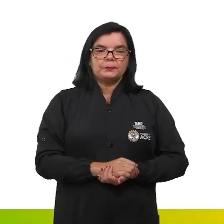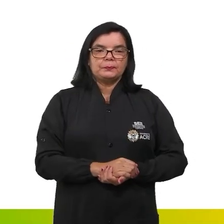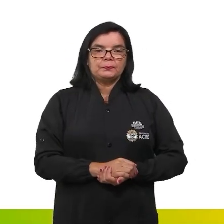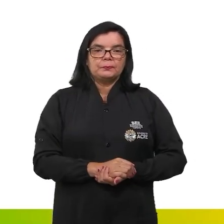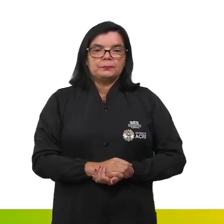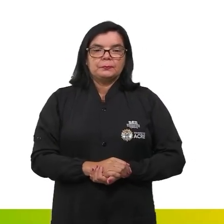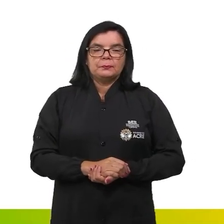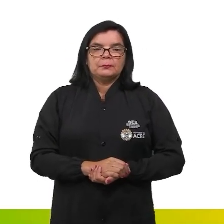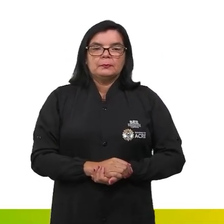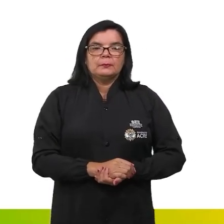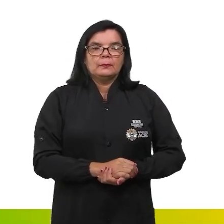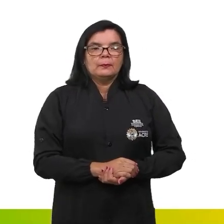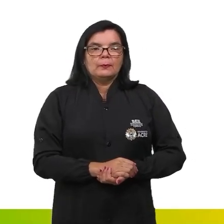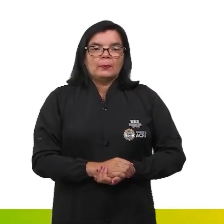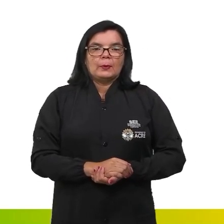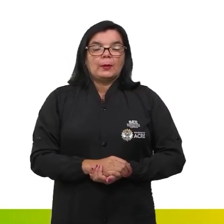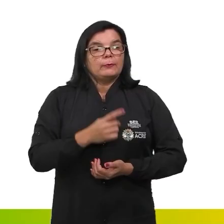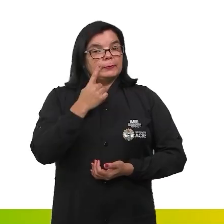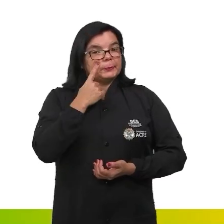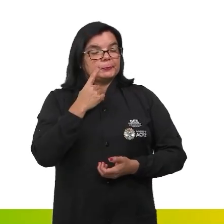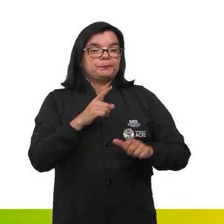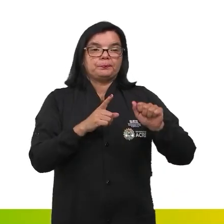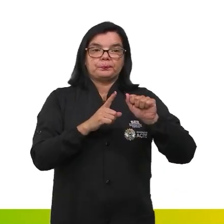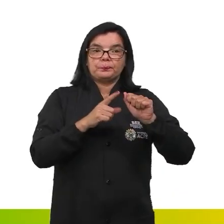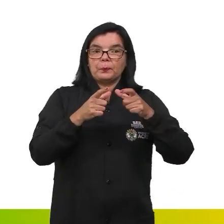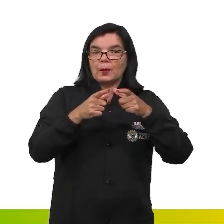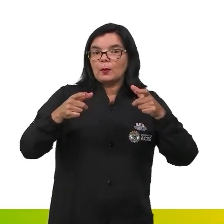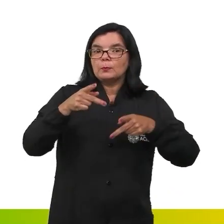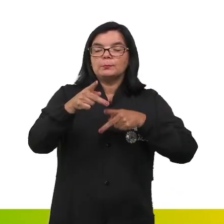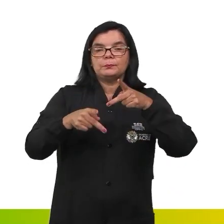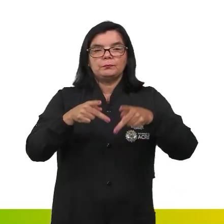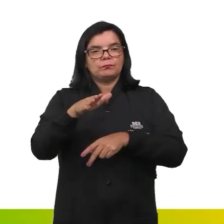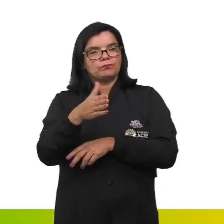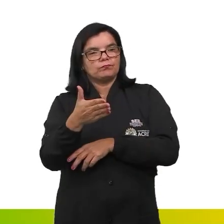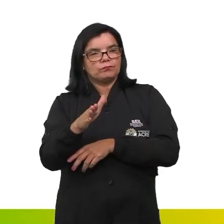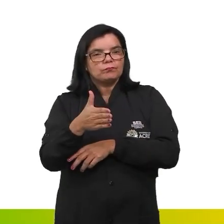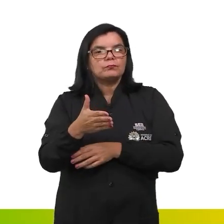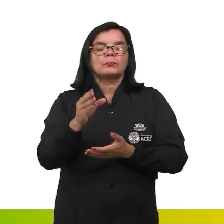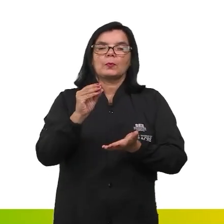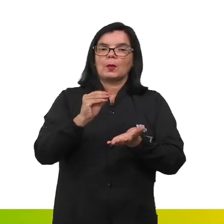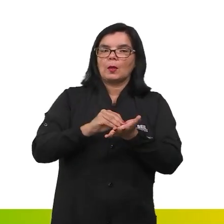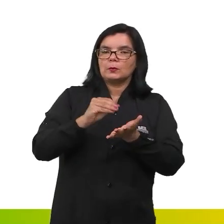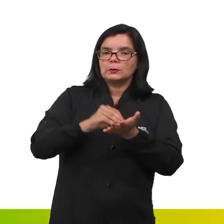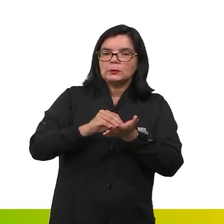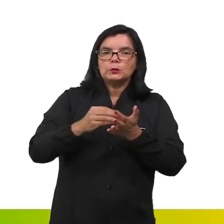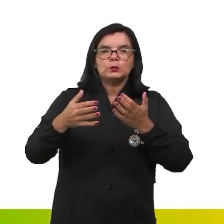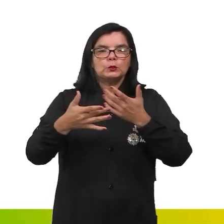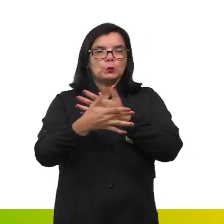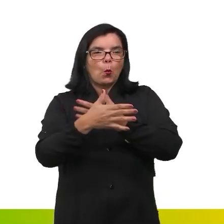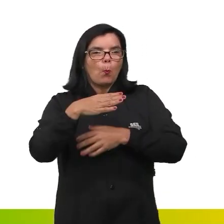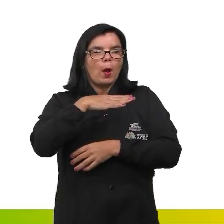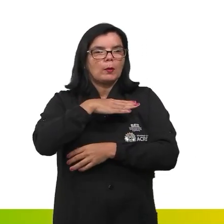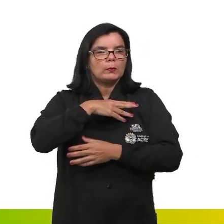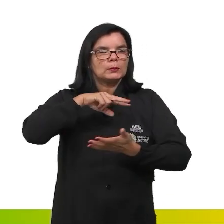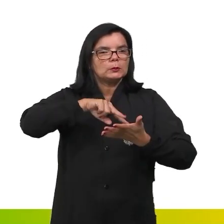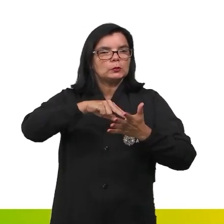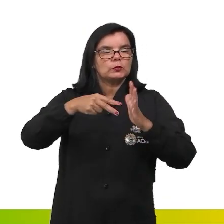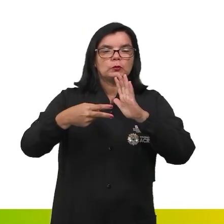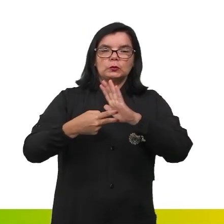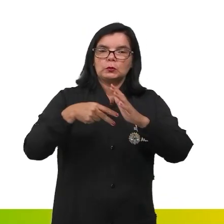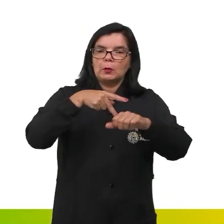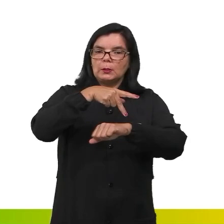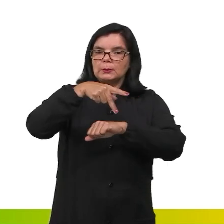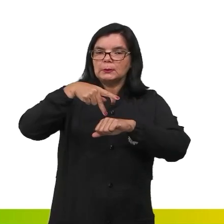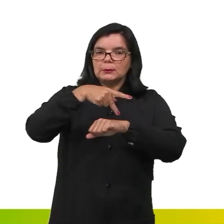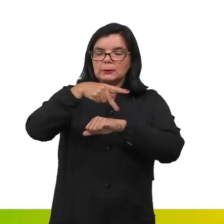países? Vamos ver. A densidade populacional média e a ausência de centros urbanos significativos